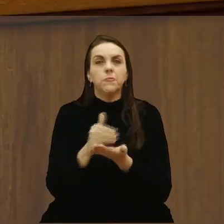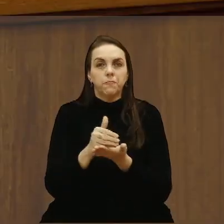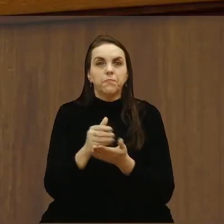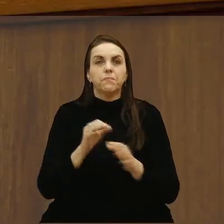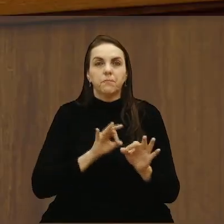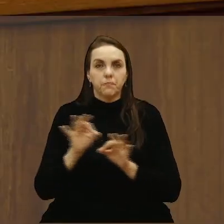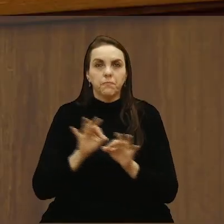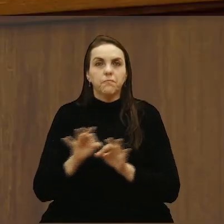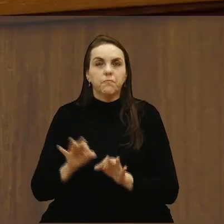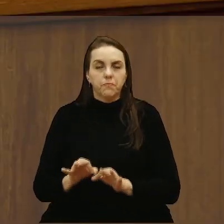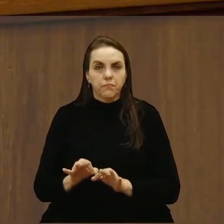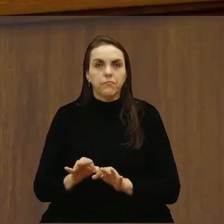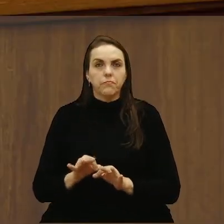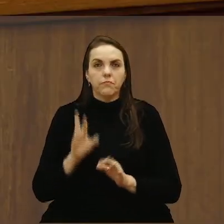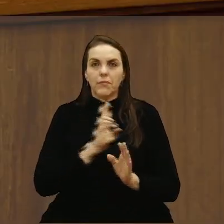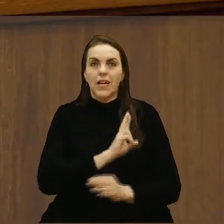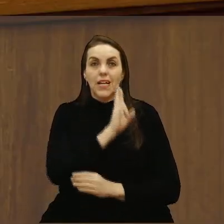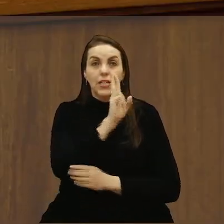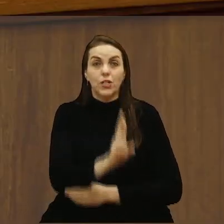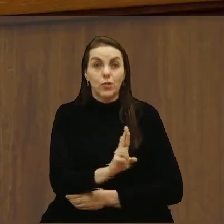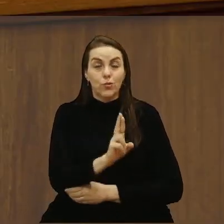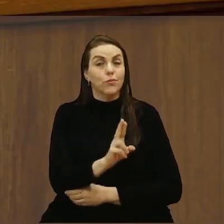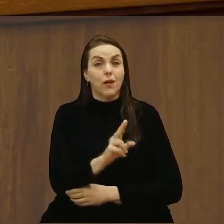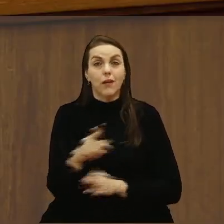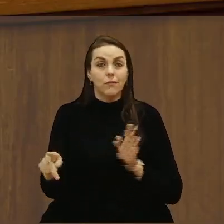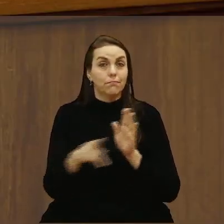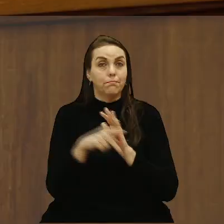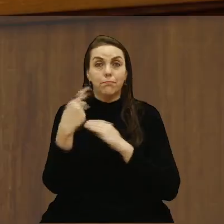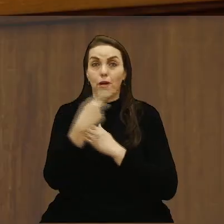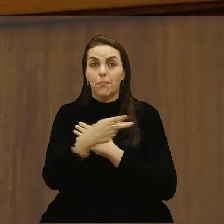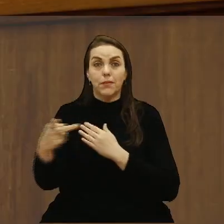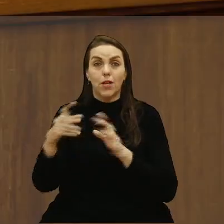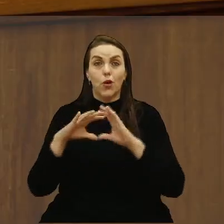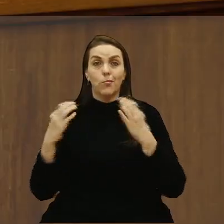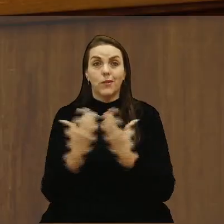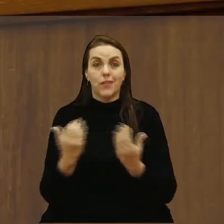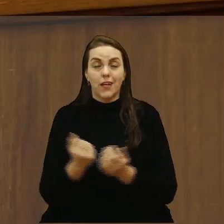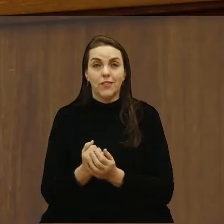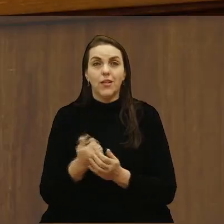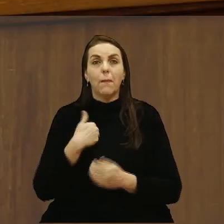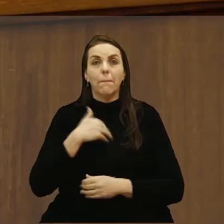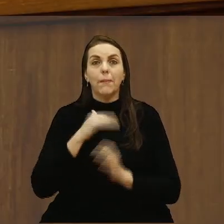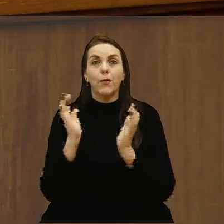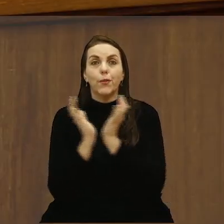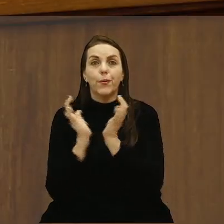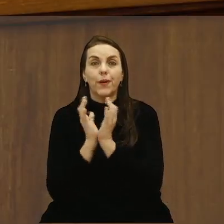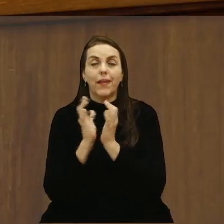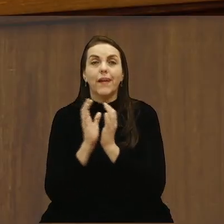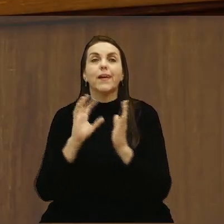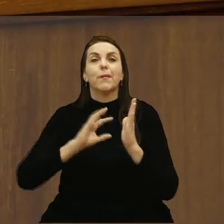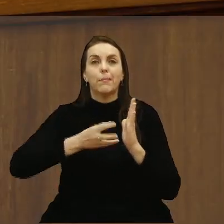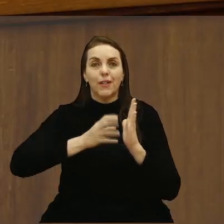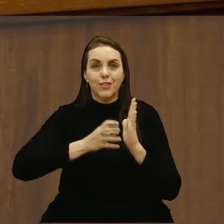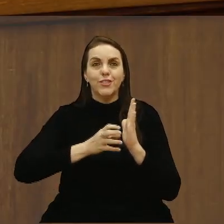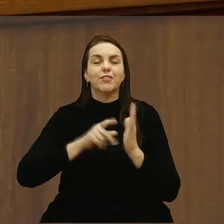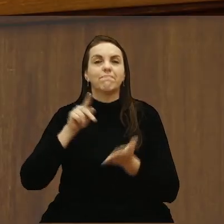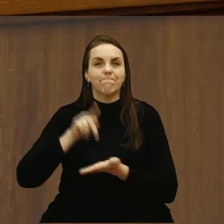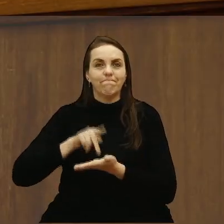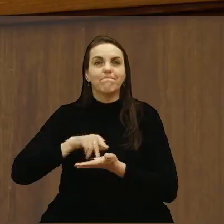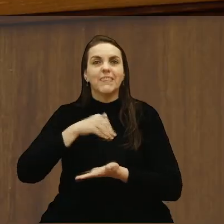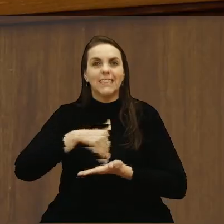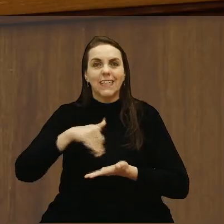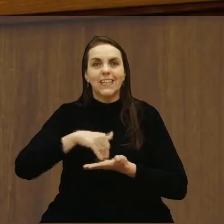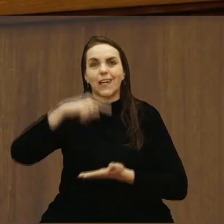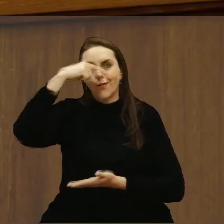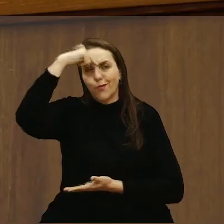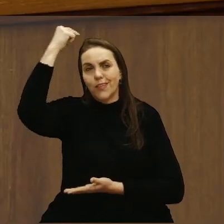significa resultado para a comunidade. Mas não posso deixar de falar do meu colega de partido, o secretário Rodrigo